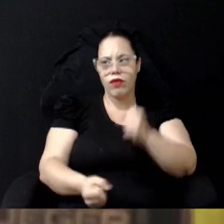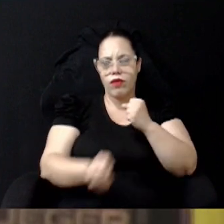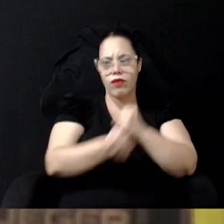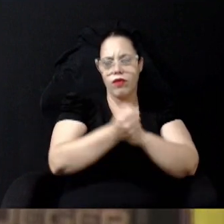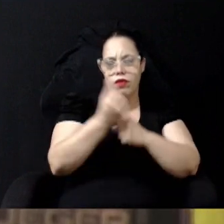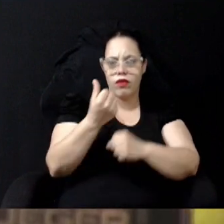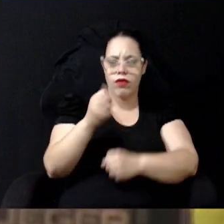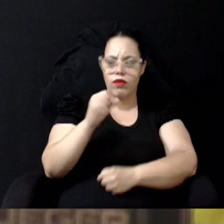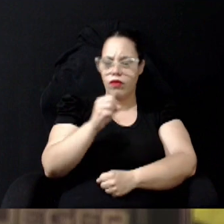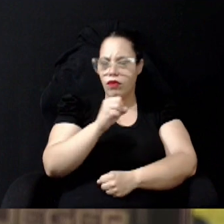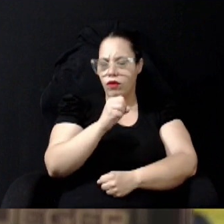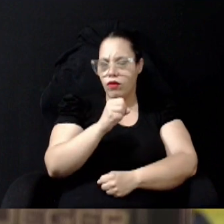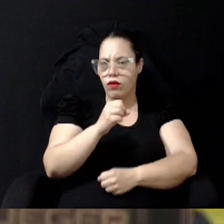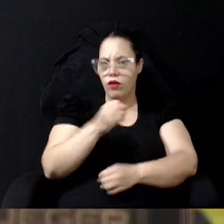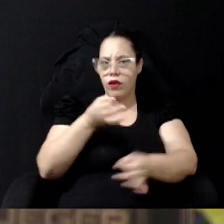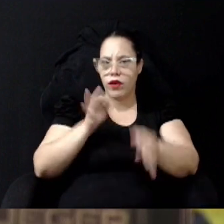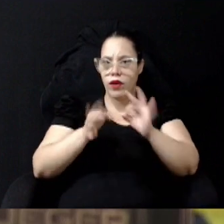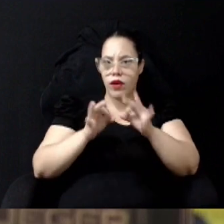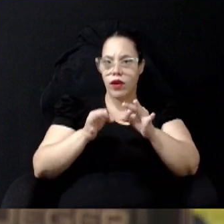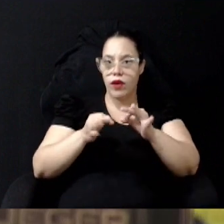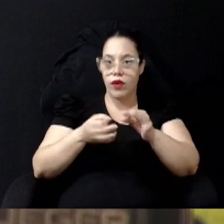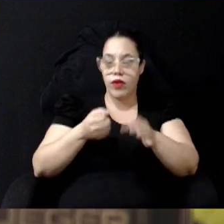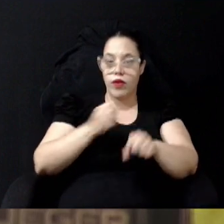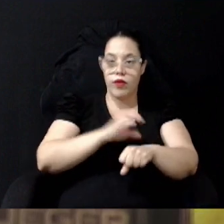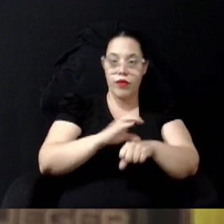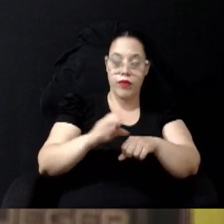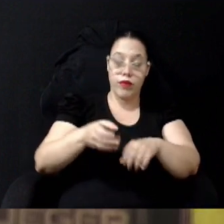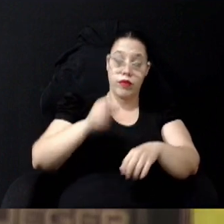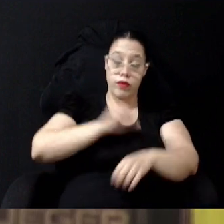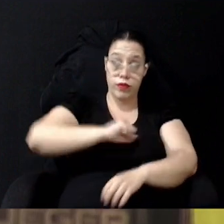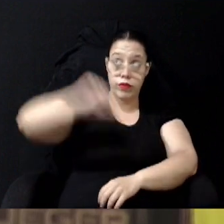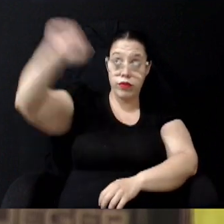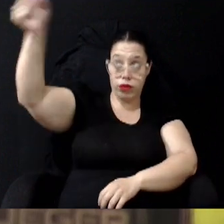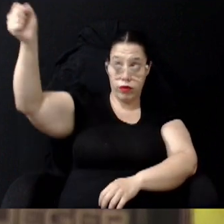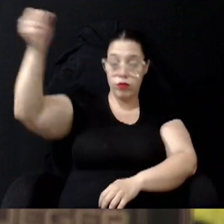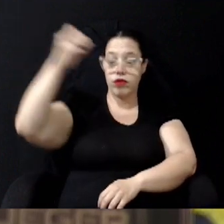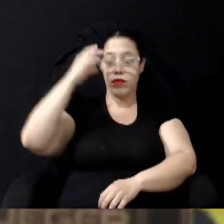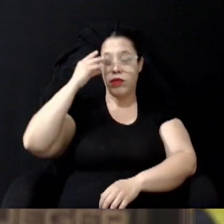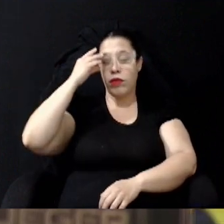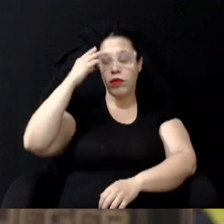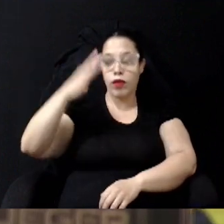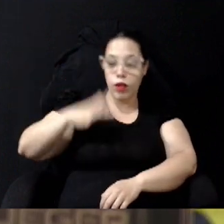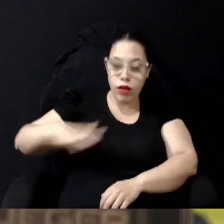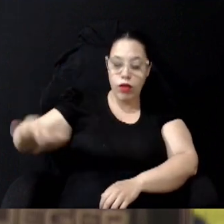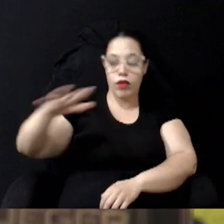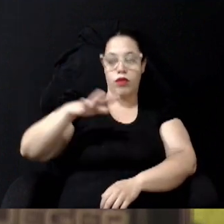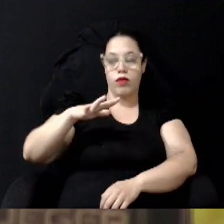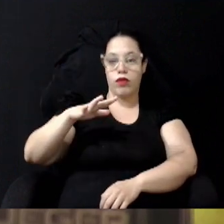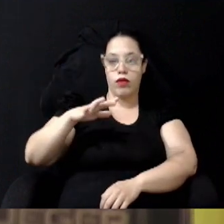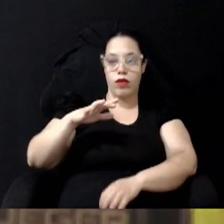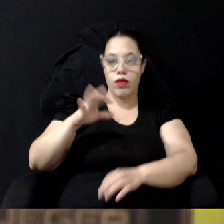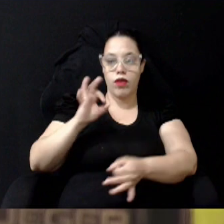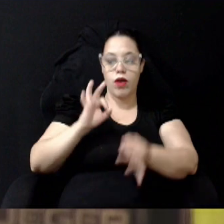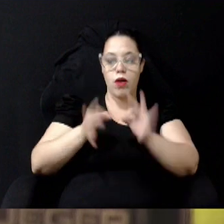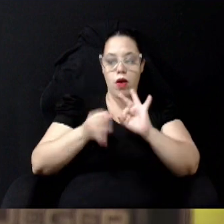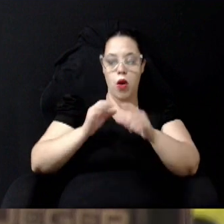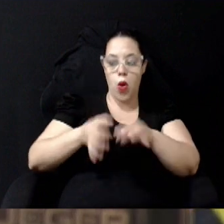a proclamação da República. Então, eu costumo dizer que aquilo ali, aquele espaço ali, é a maioridade jurídica dessa